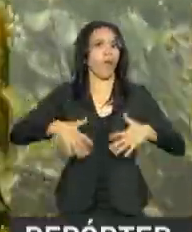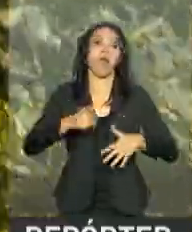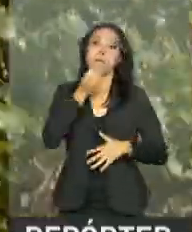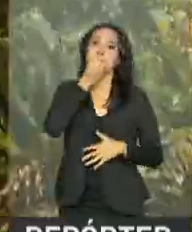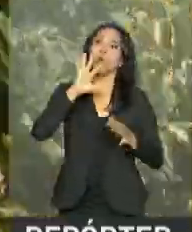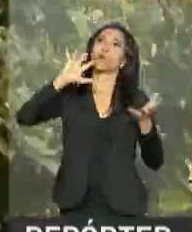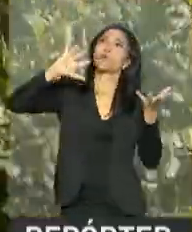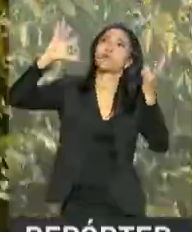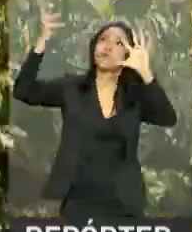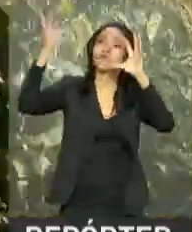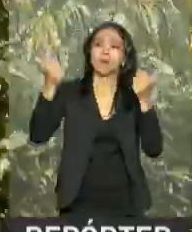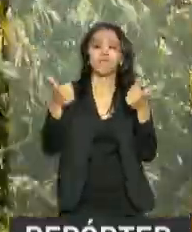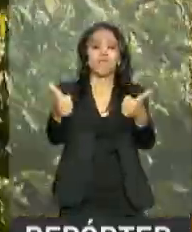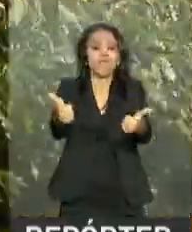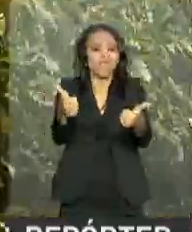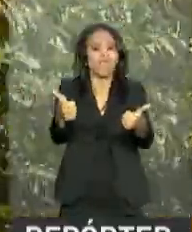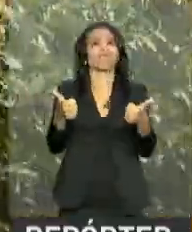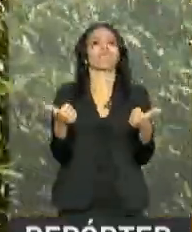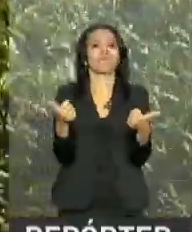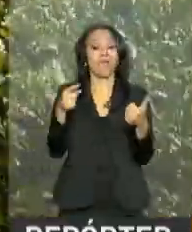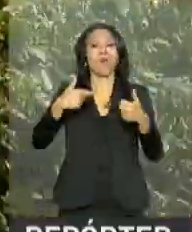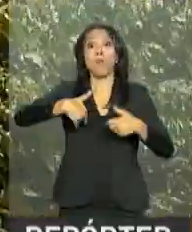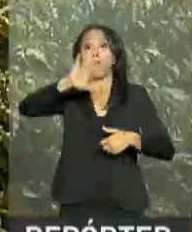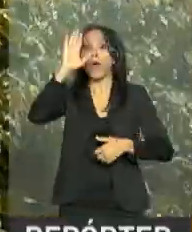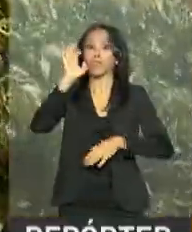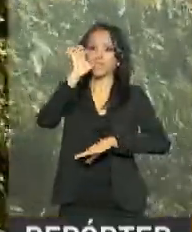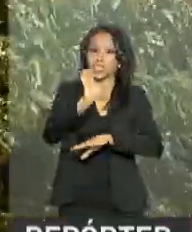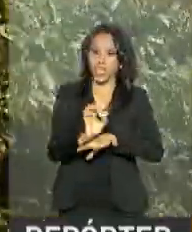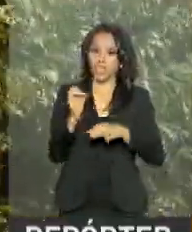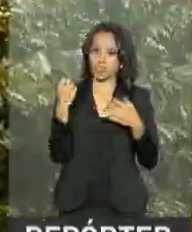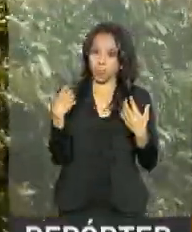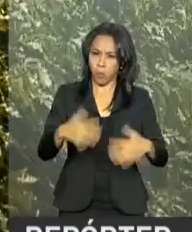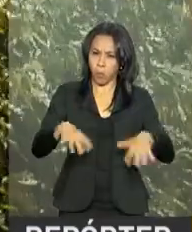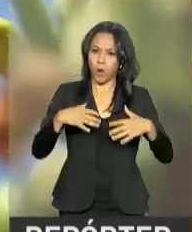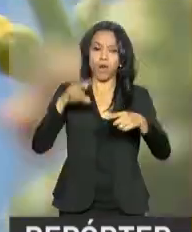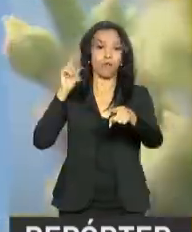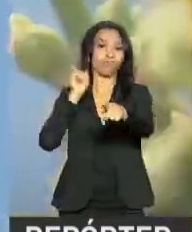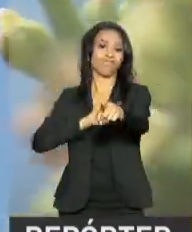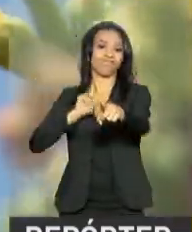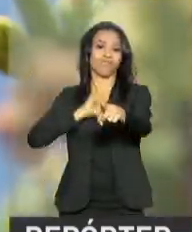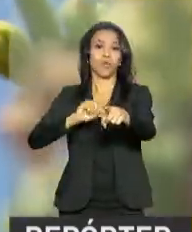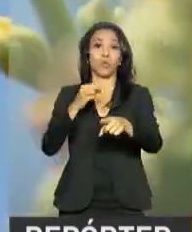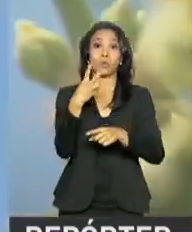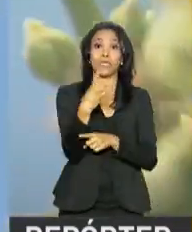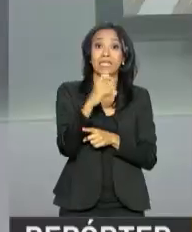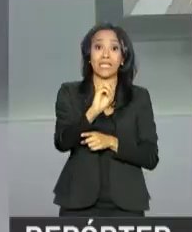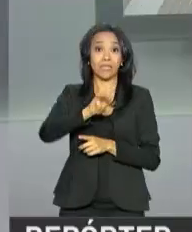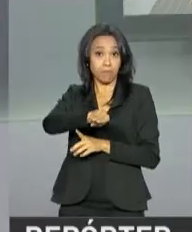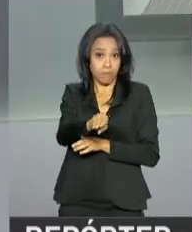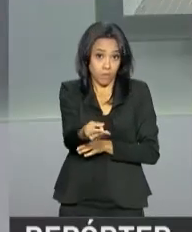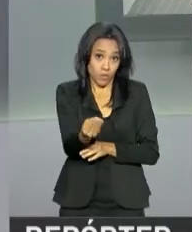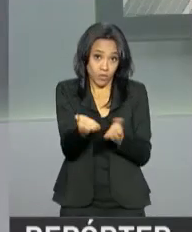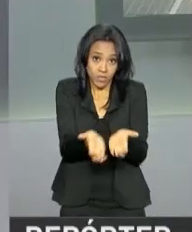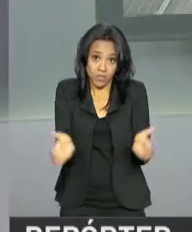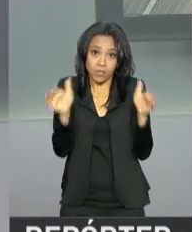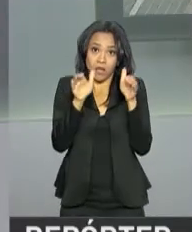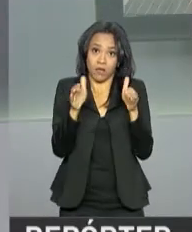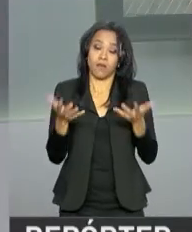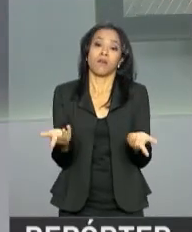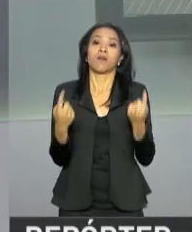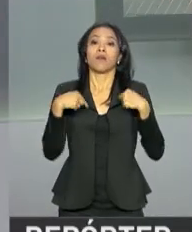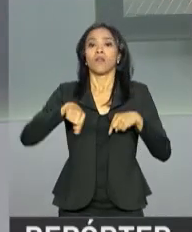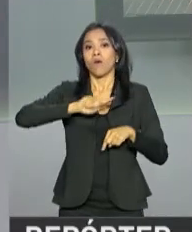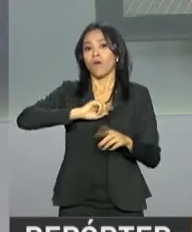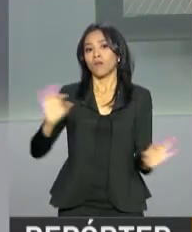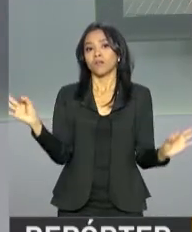condições climáticas o maior estado produtor é minas gerais com 30 milhões de sacas nós ficamos por aqui